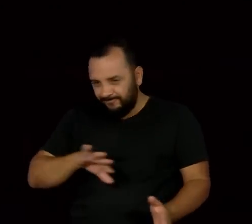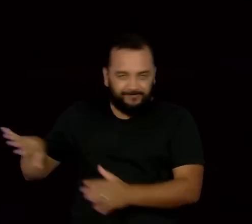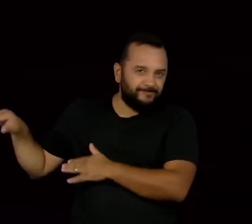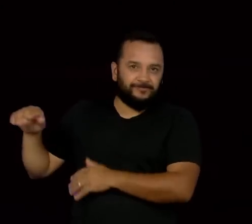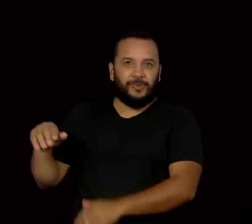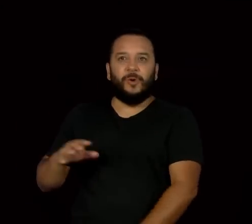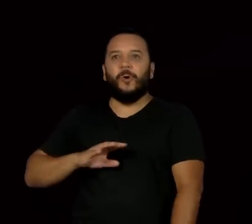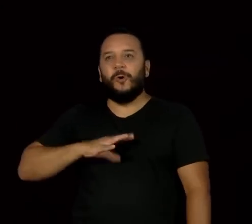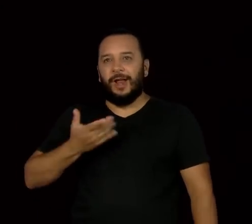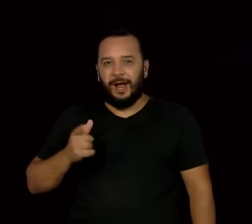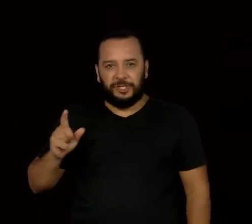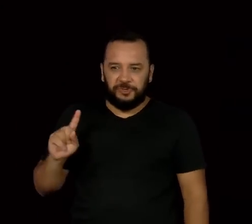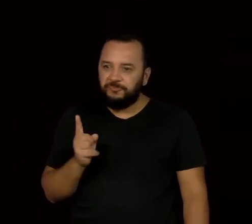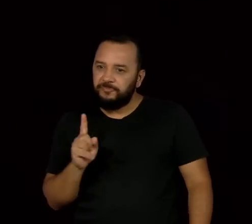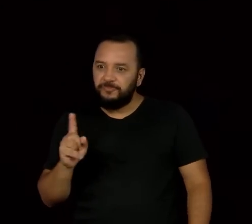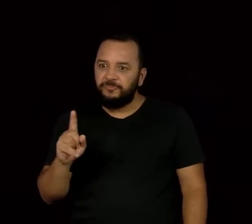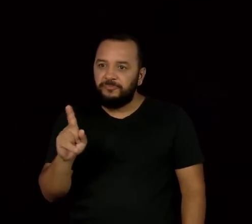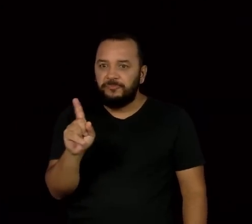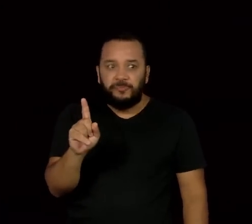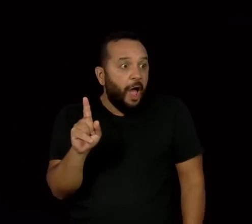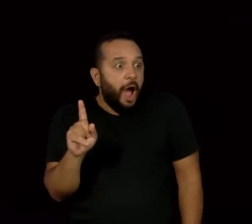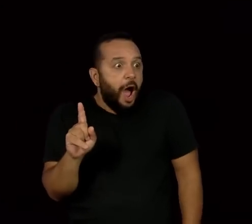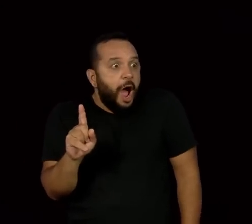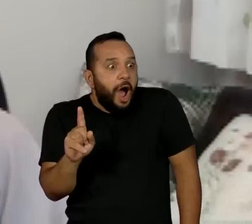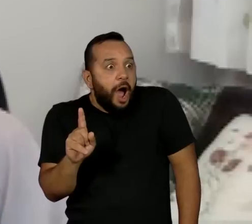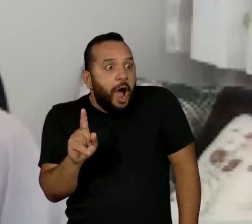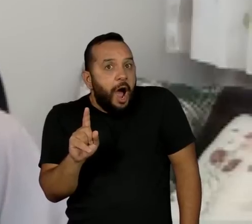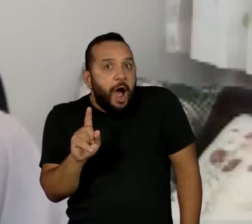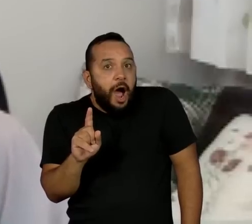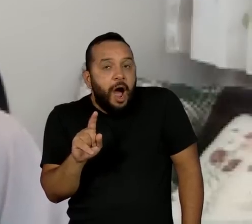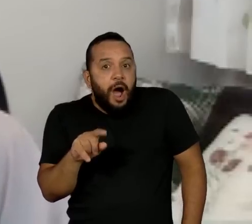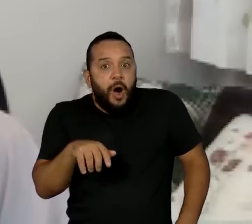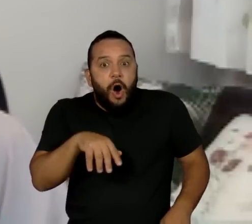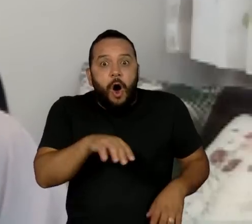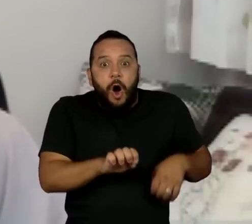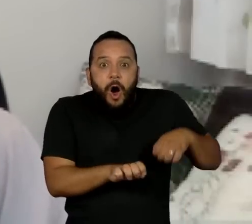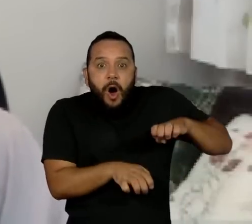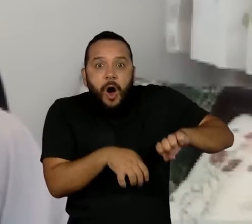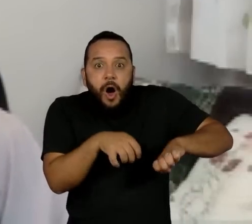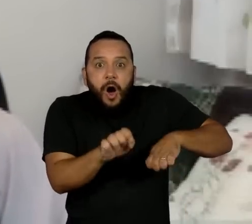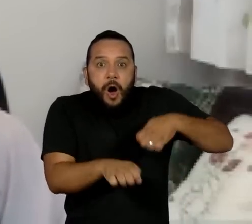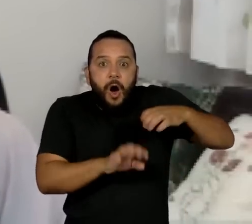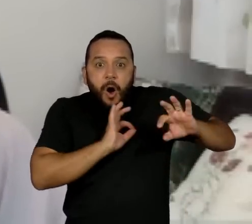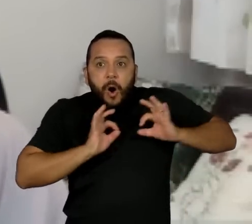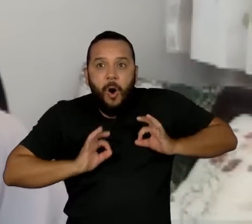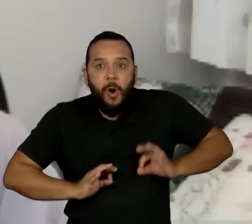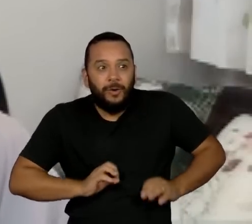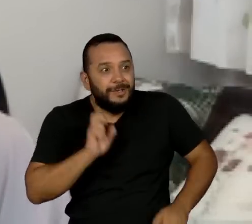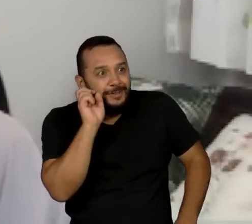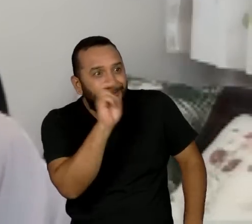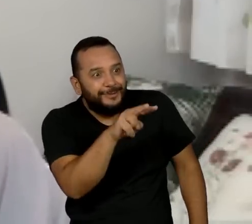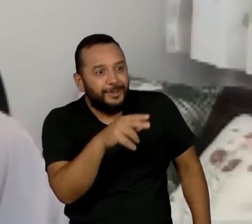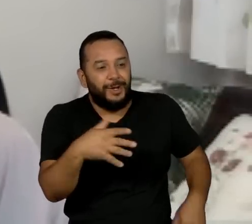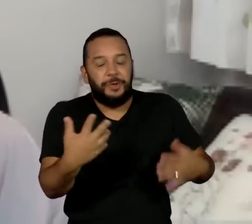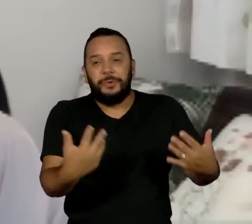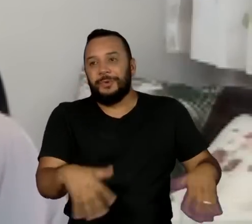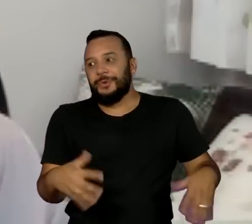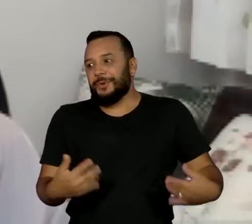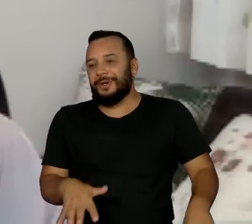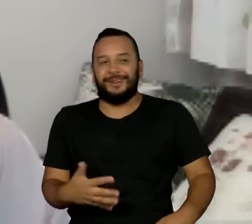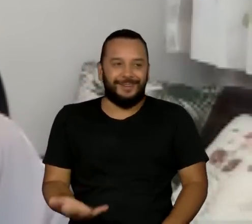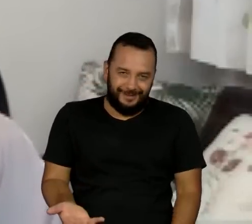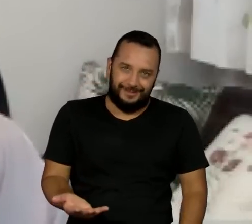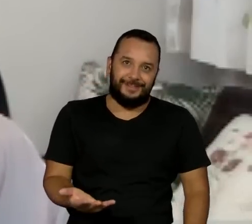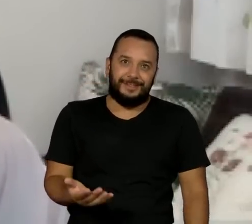Literalmente tinha uma onça que andava naquela região, né? A gente começa a ver uma